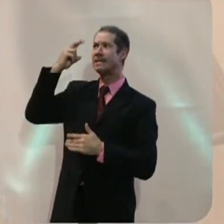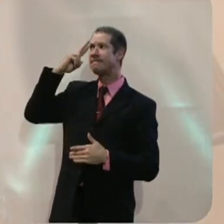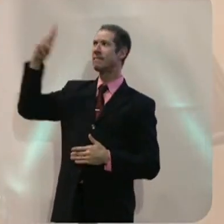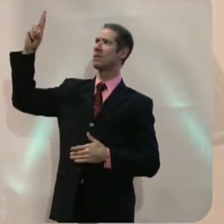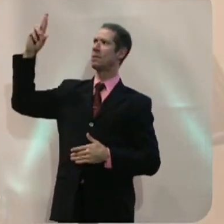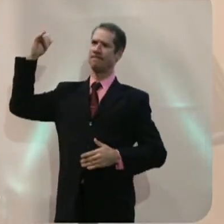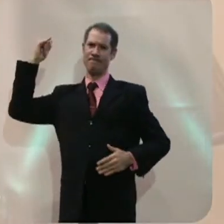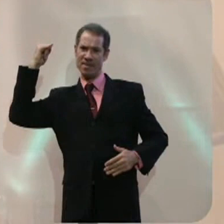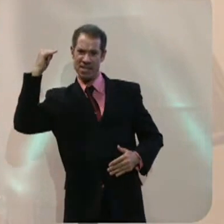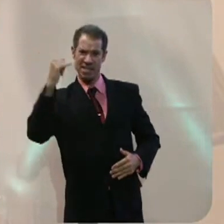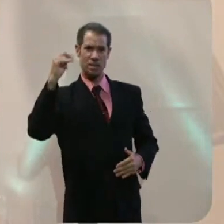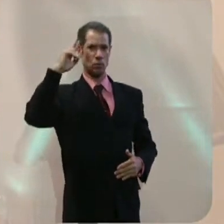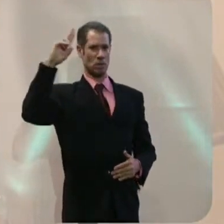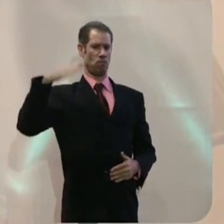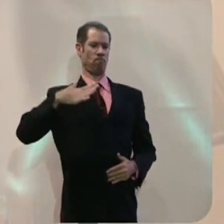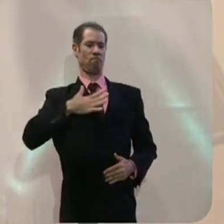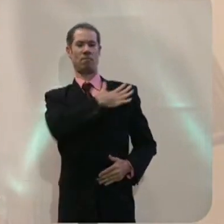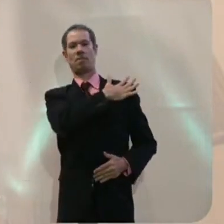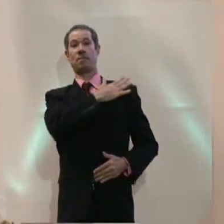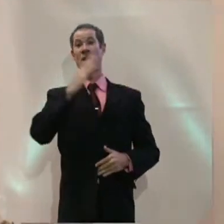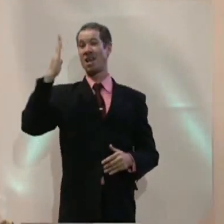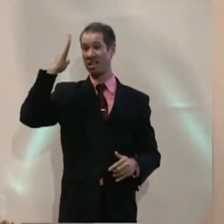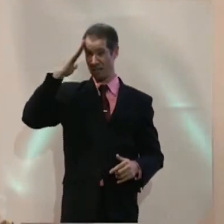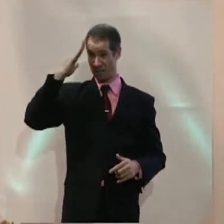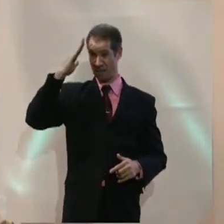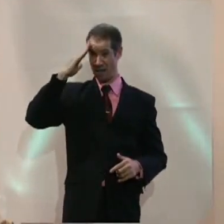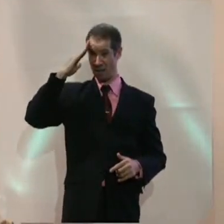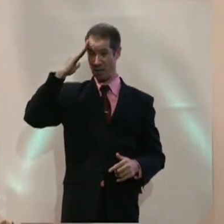dos Exércitos. Sabe,